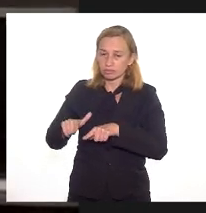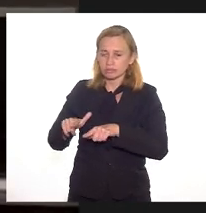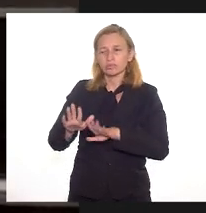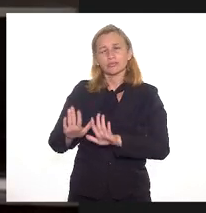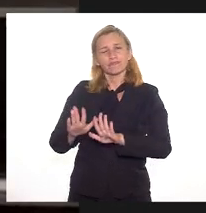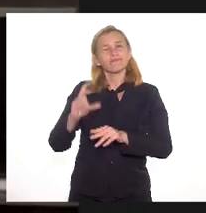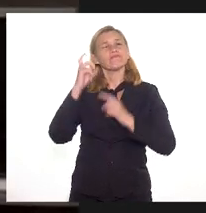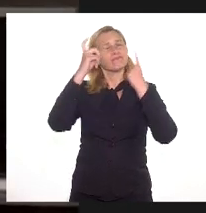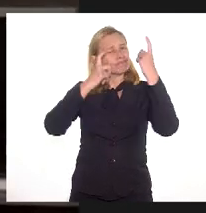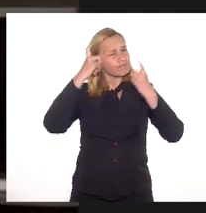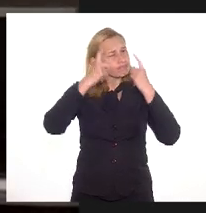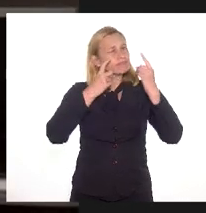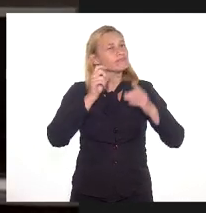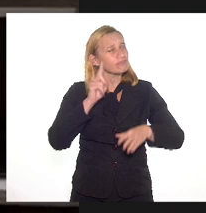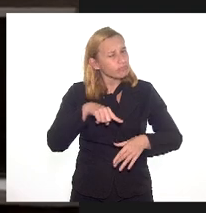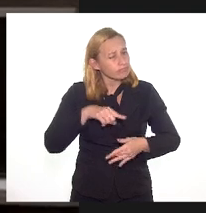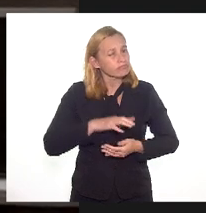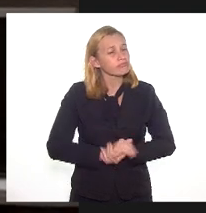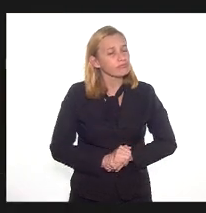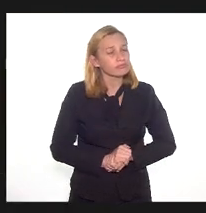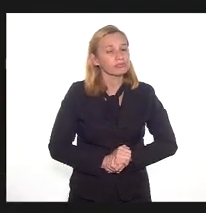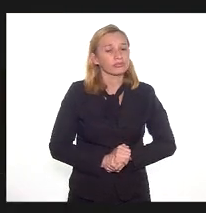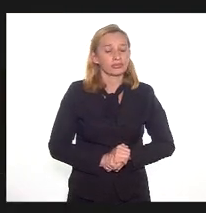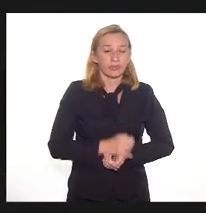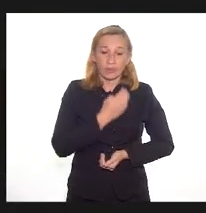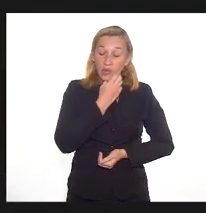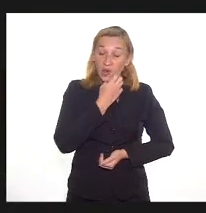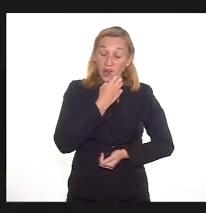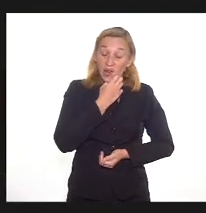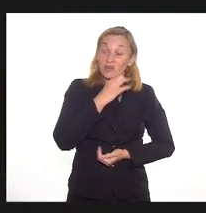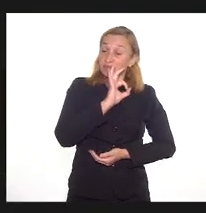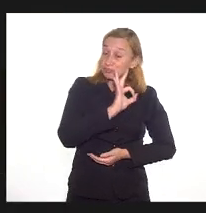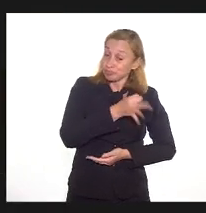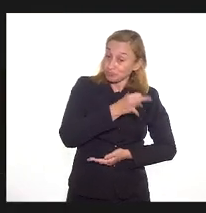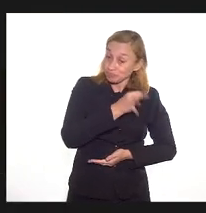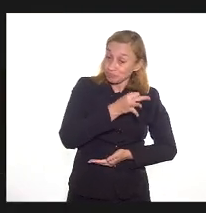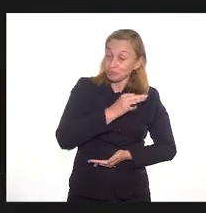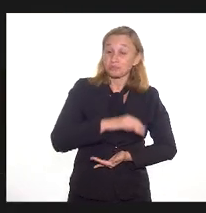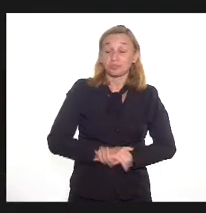essa preocupação, né, que justamente